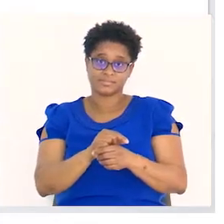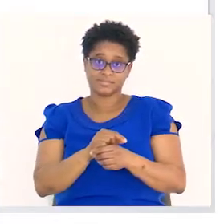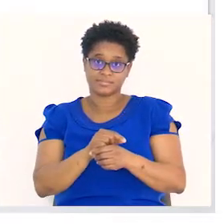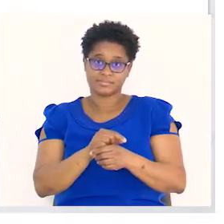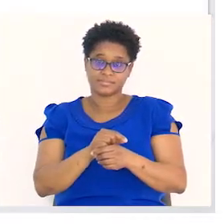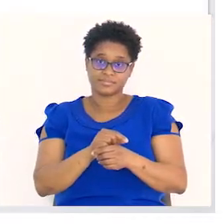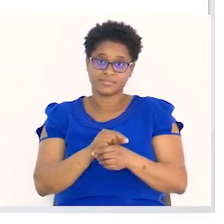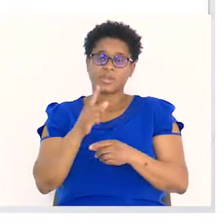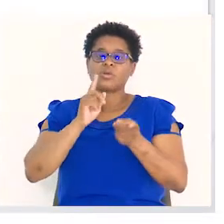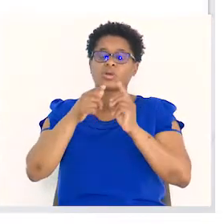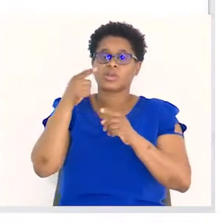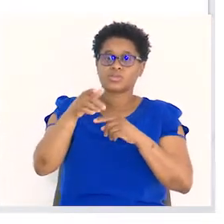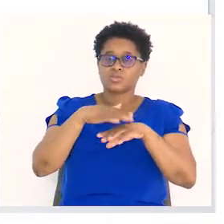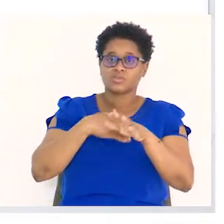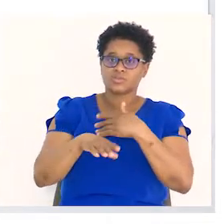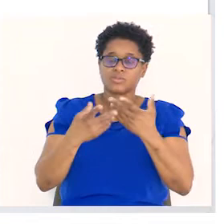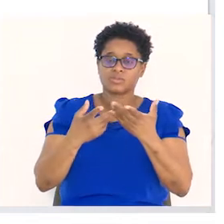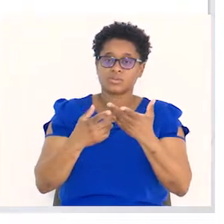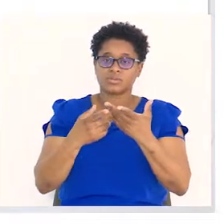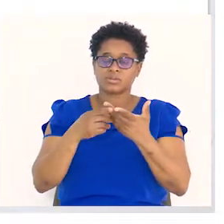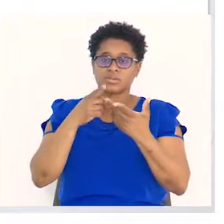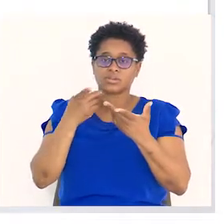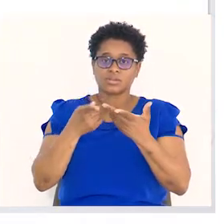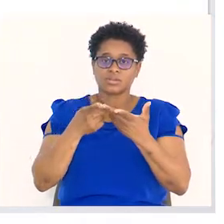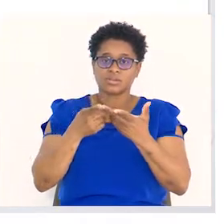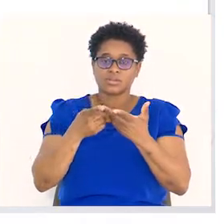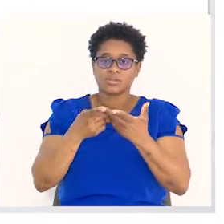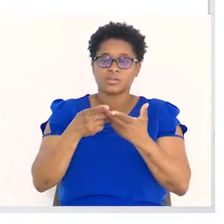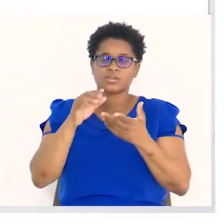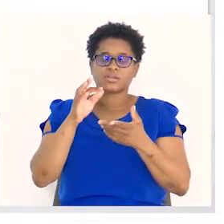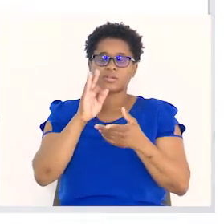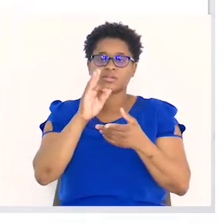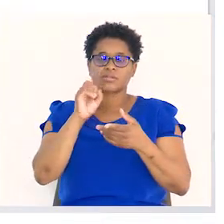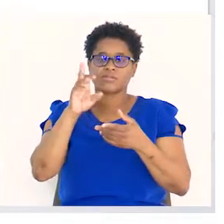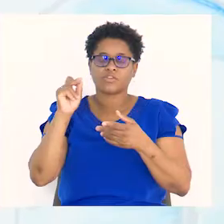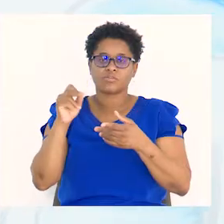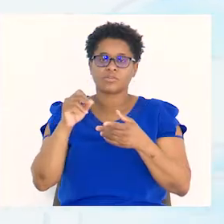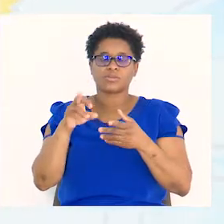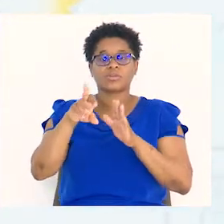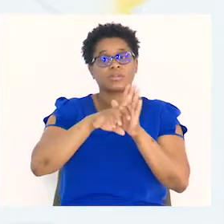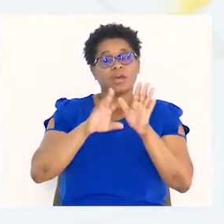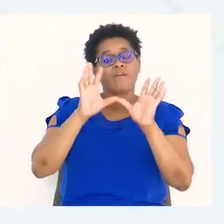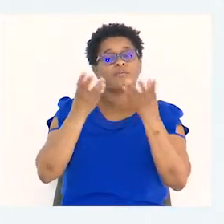Formas de acordo com a regra geral de formação do plural. O que é que vais fazer agora?